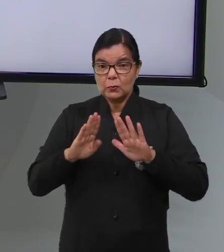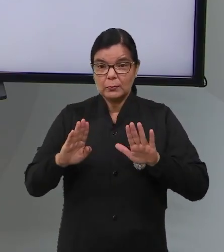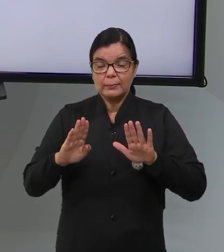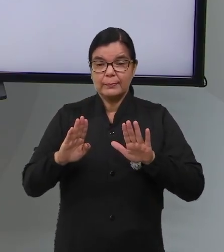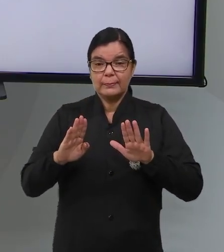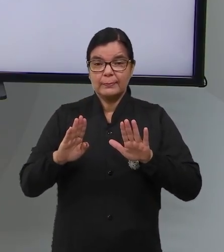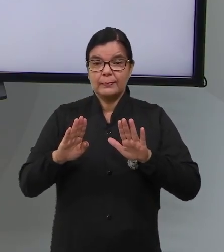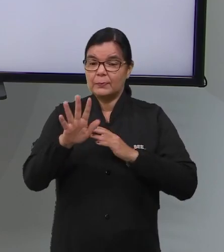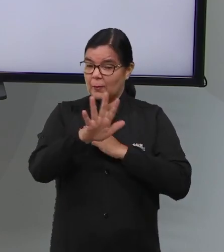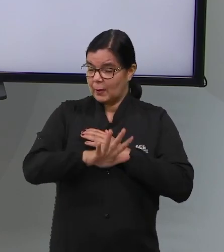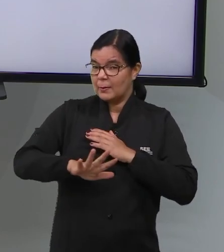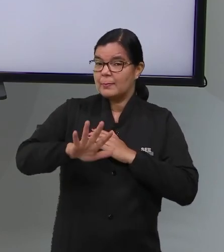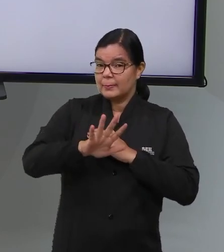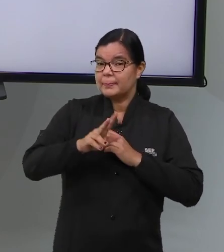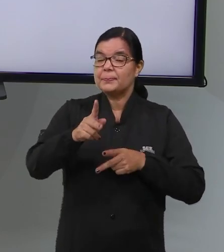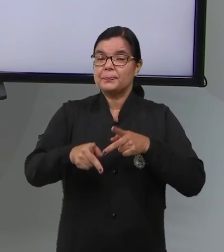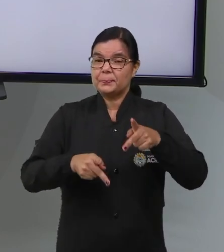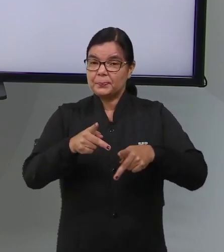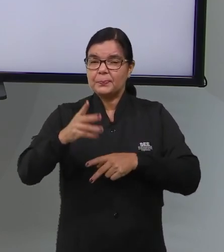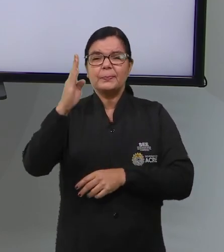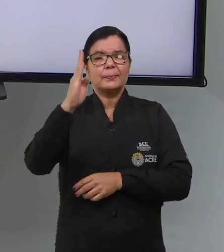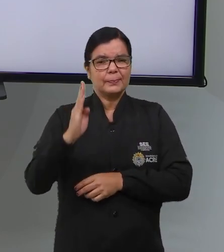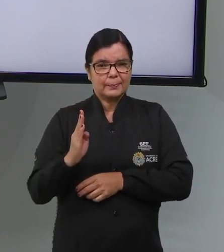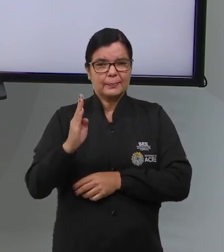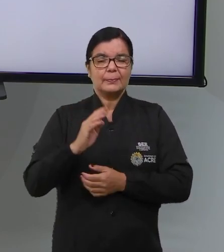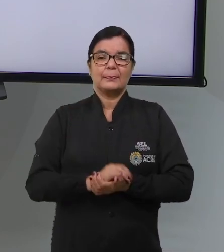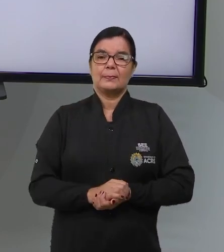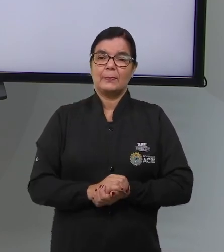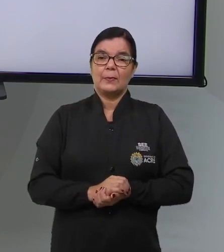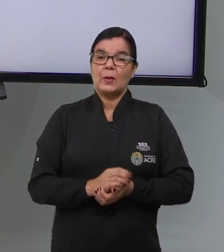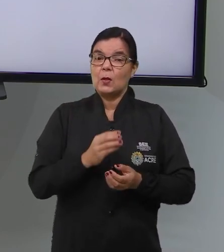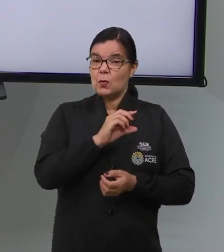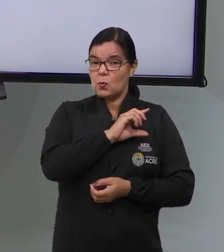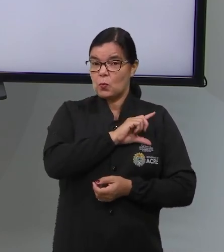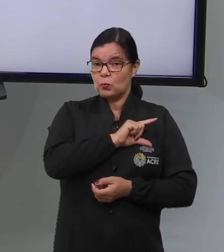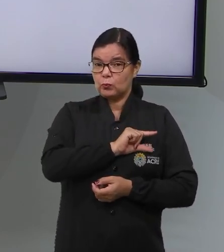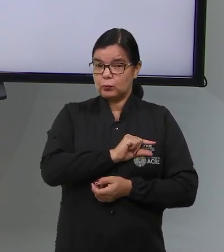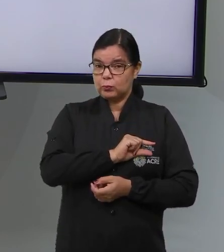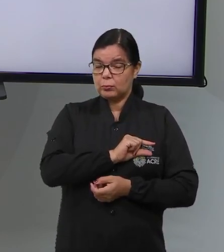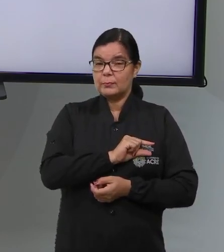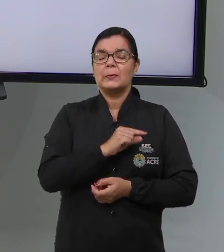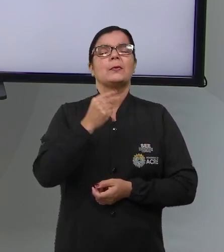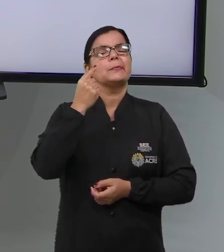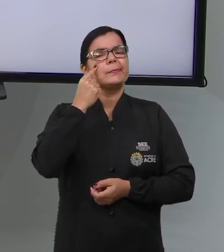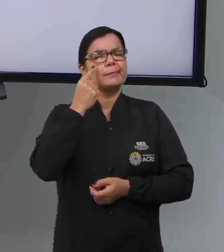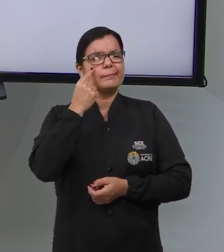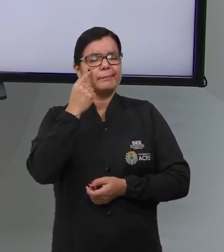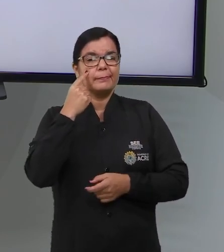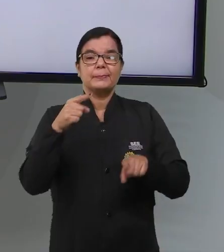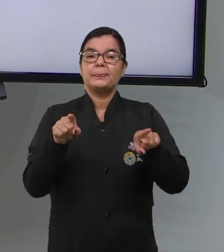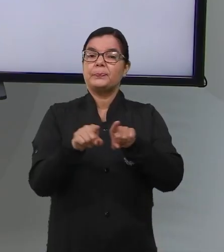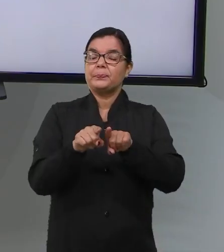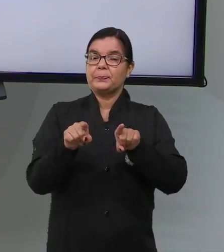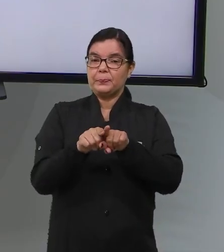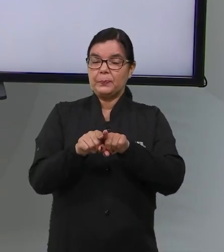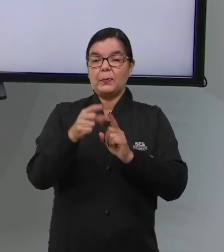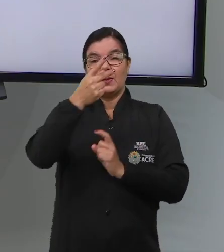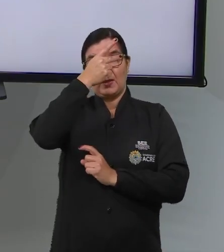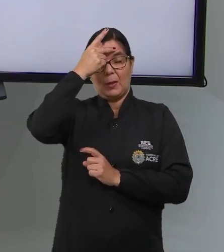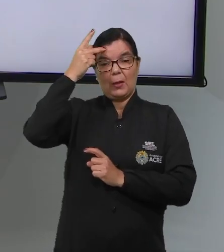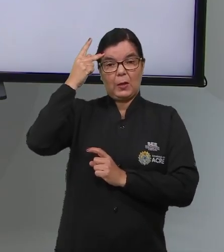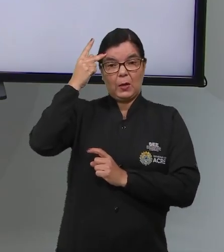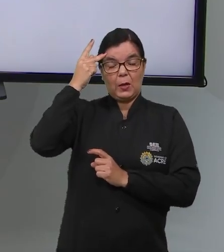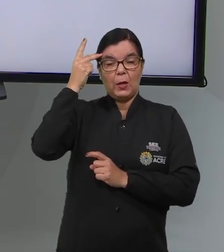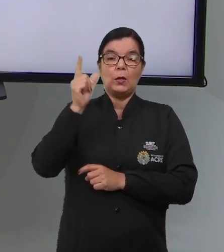da maioria da população brasileira que é de baixa renda? Você pode prestar atenção também que as pessoas